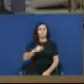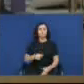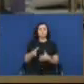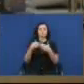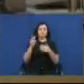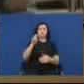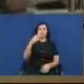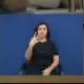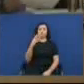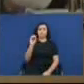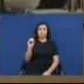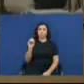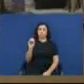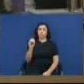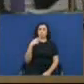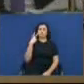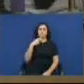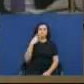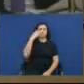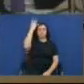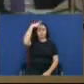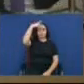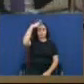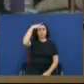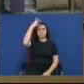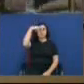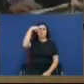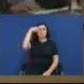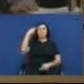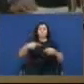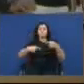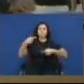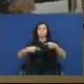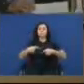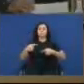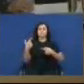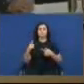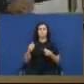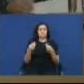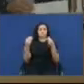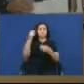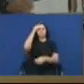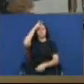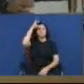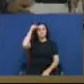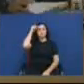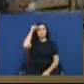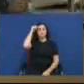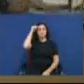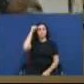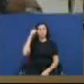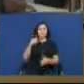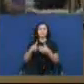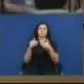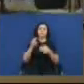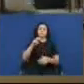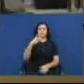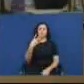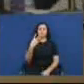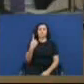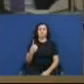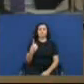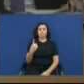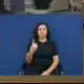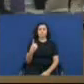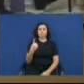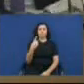Requerimento 540, vereadora Érica Tanque. Em discussão. Não havendo ao Executivo. Requerimento 541,